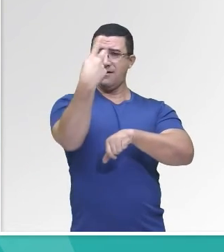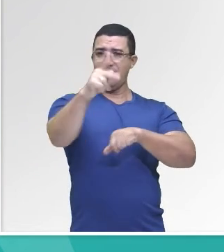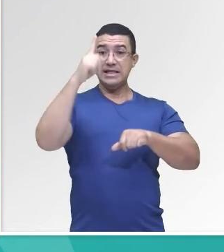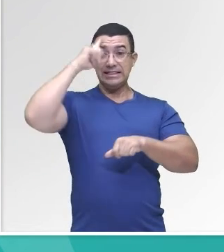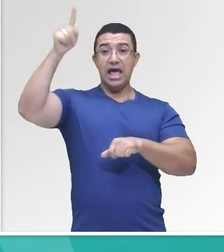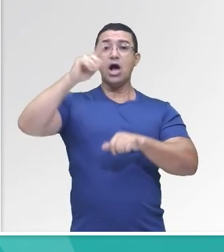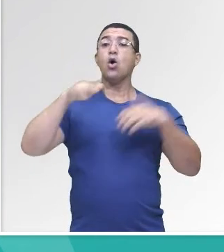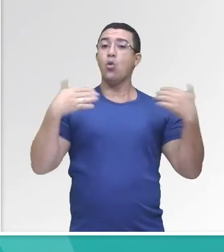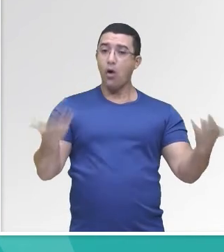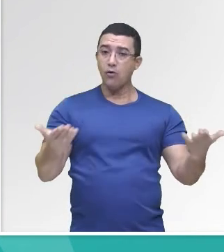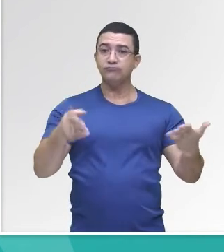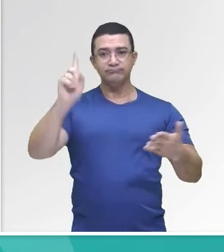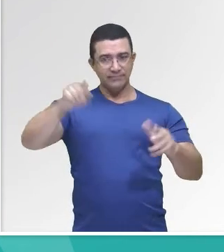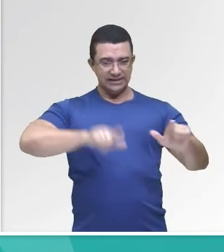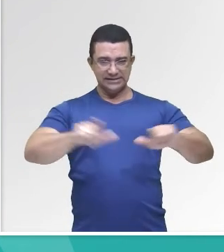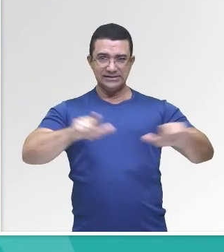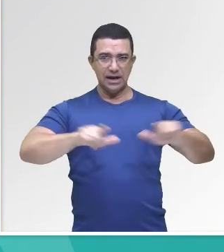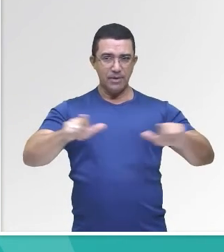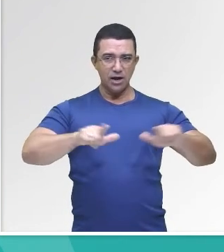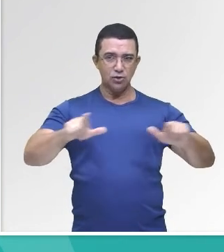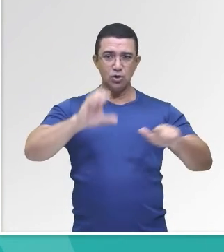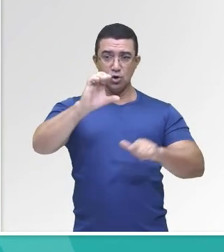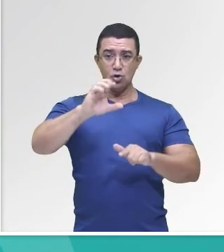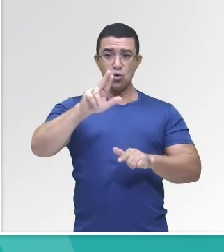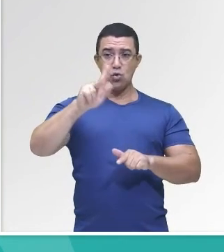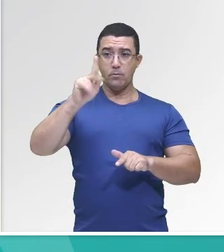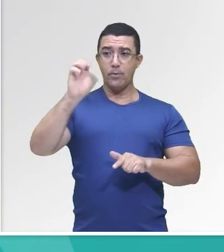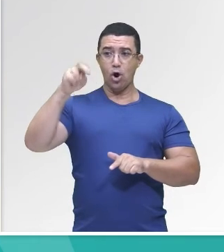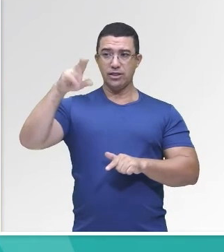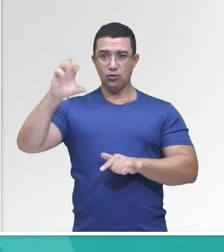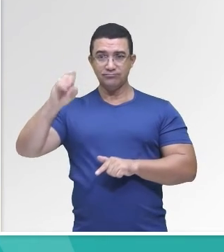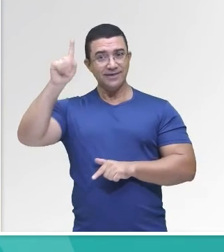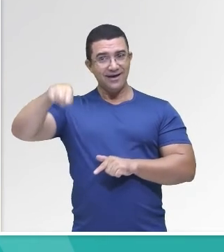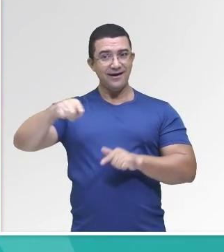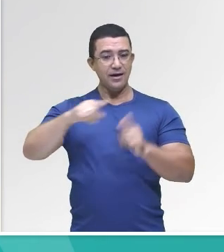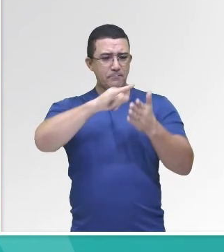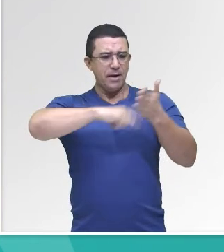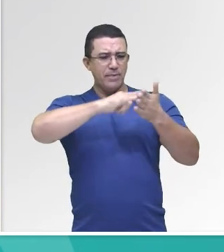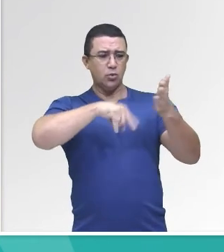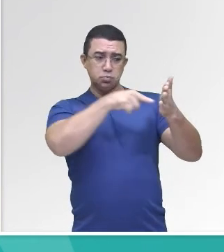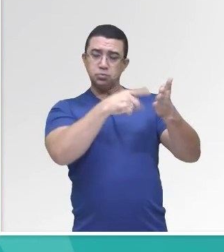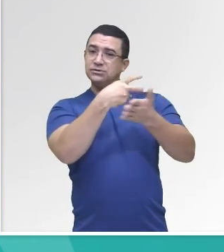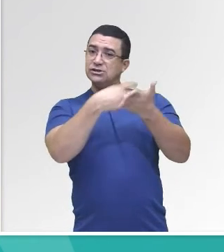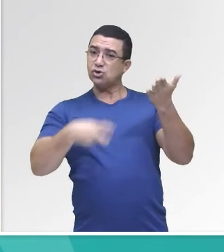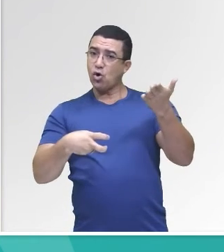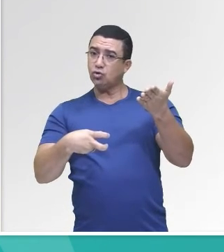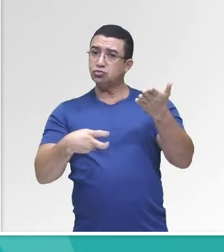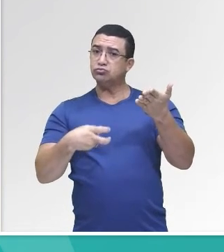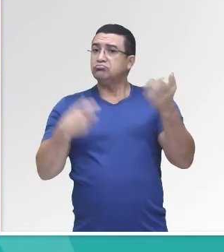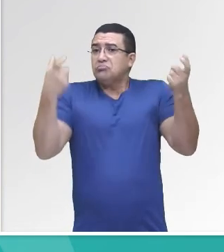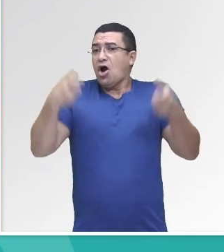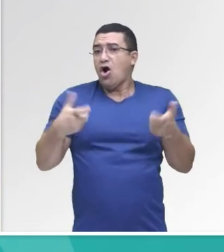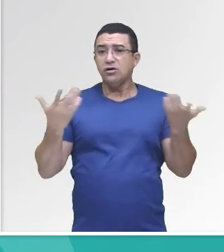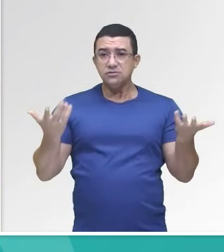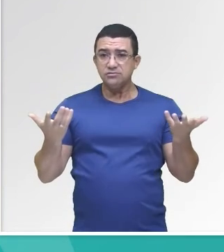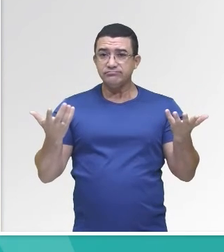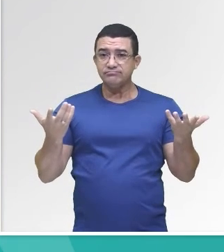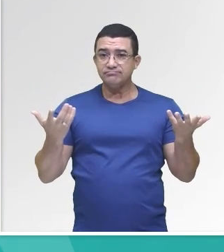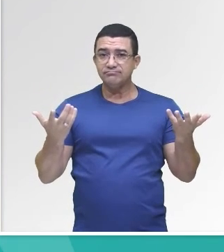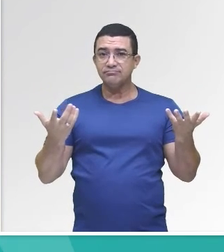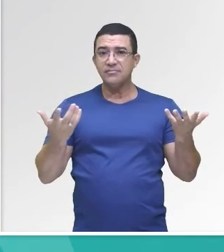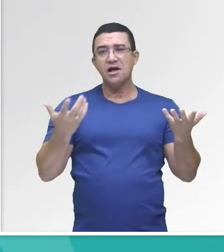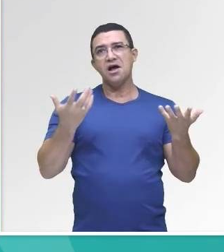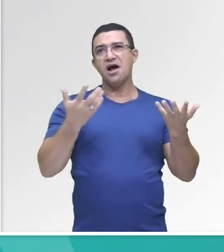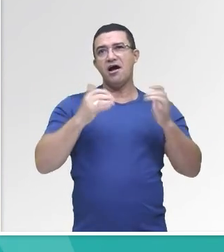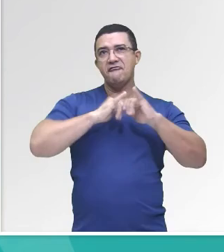perguntar. Serviço de cupons. Cupons de quê? Cupons de desconto. O desconto onde? Aí ele joga